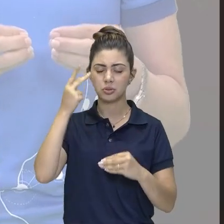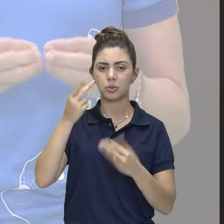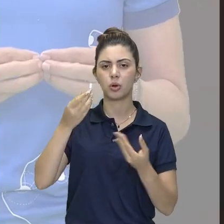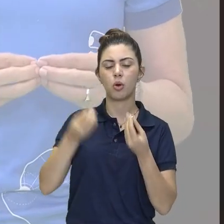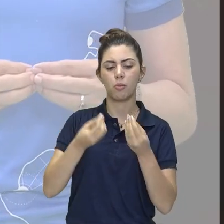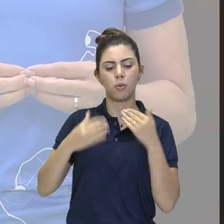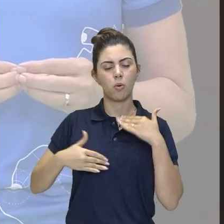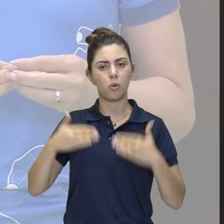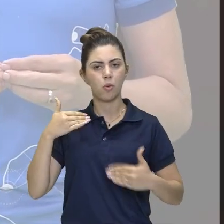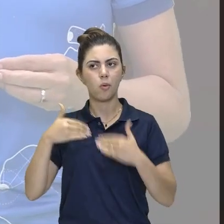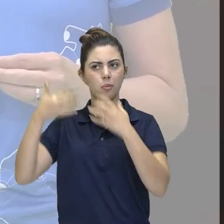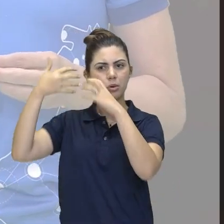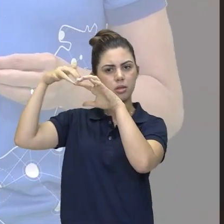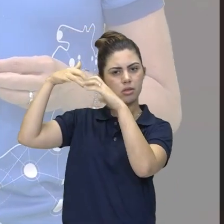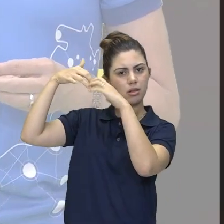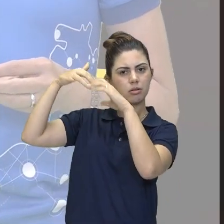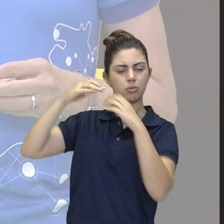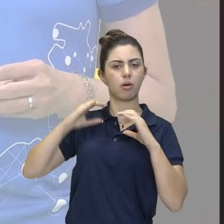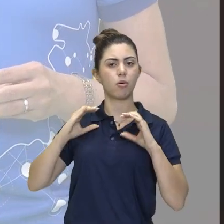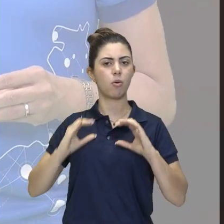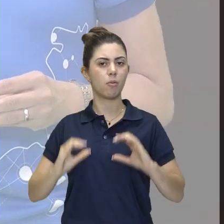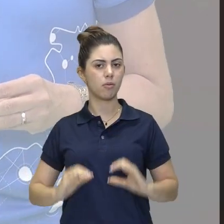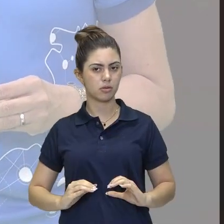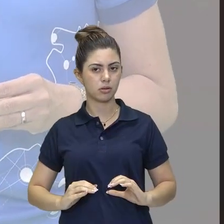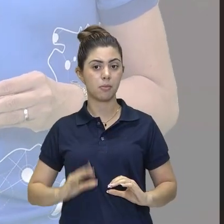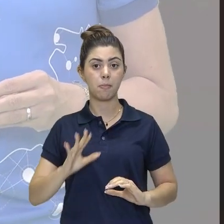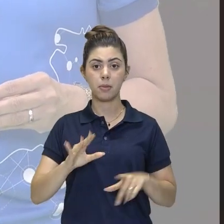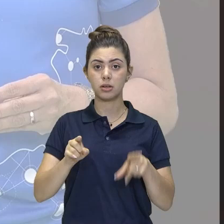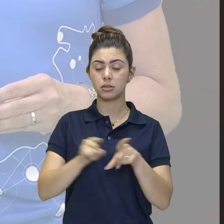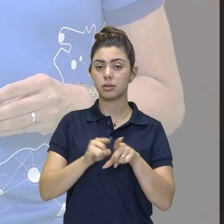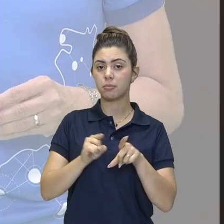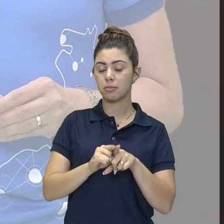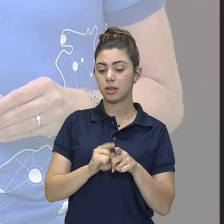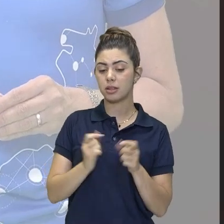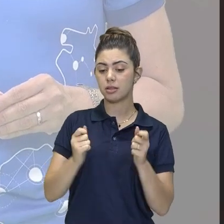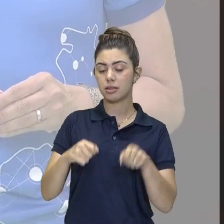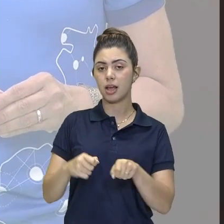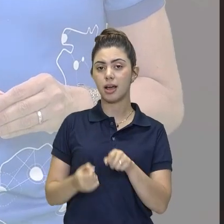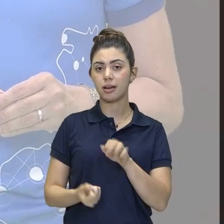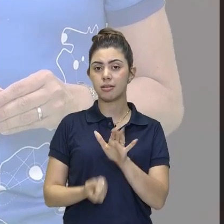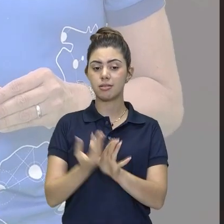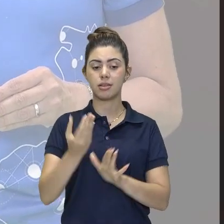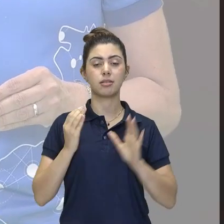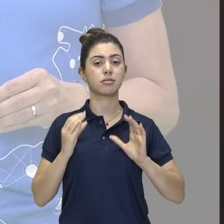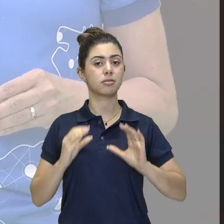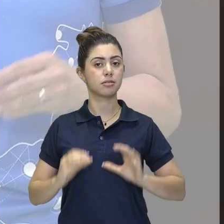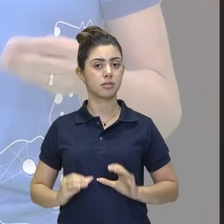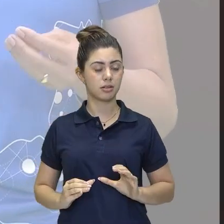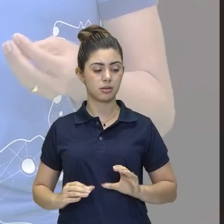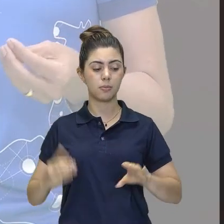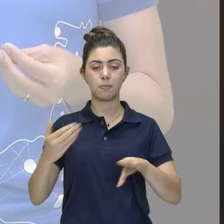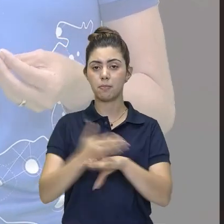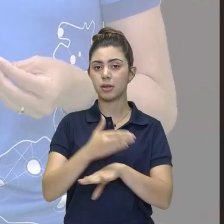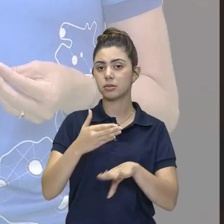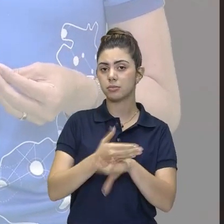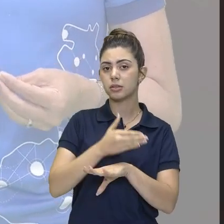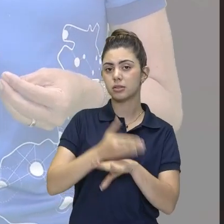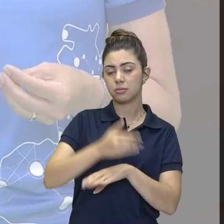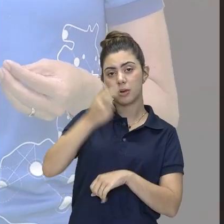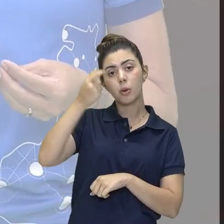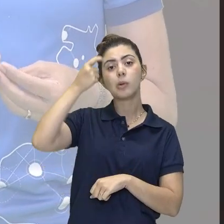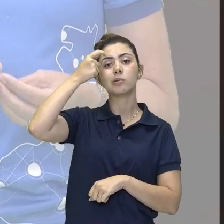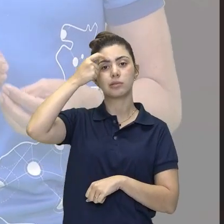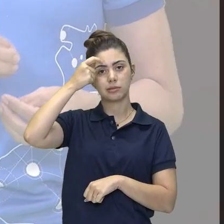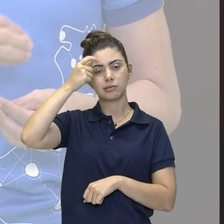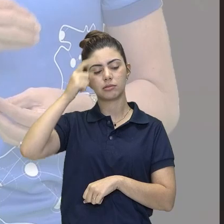intelectual, moral, mas também de forma cidadã, de forma participativa, para que